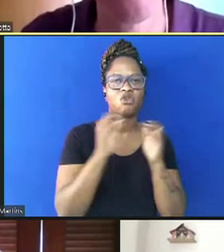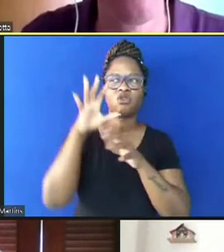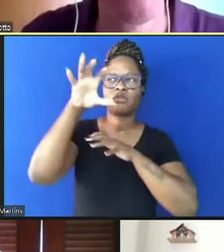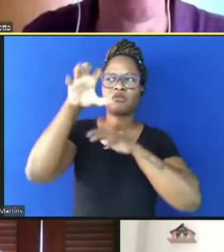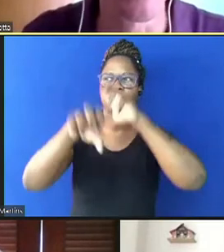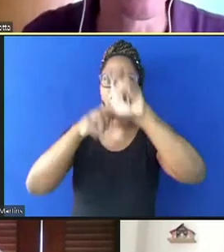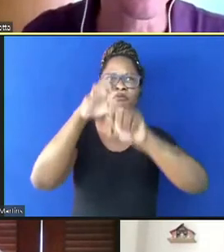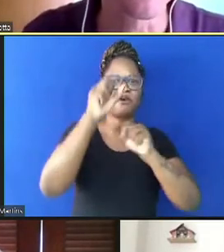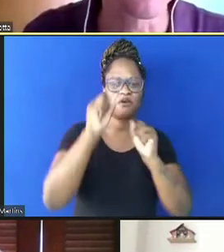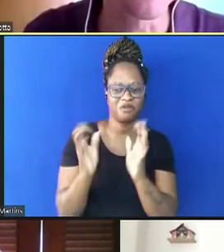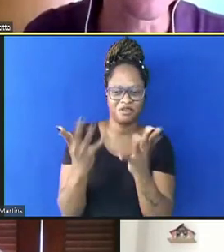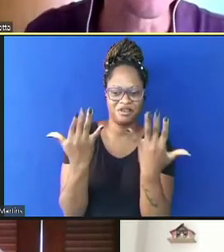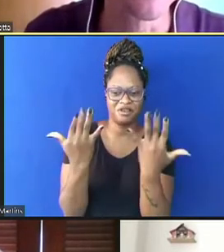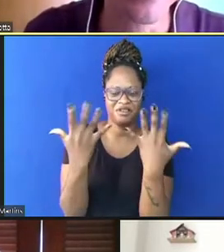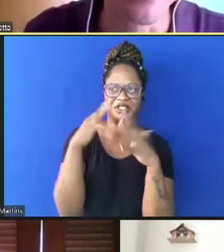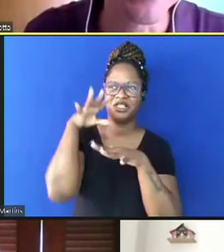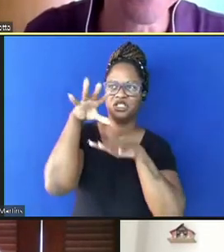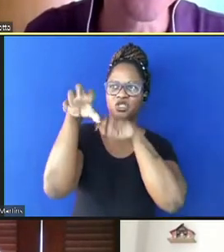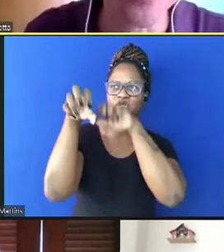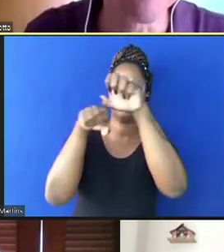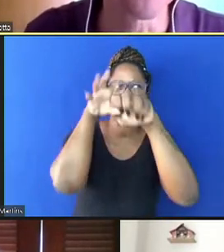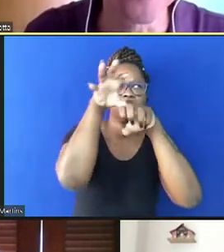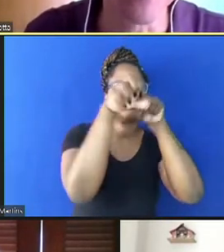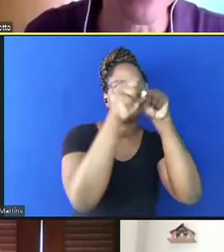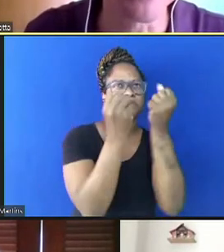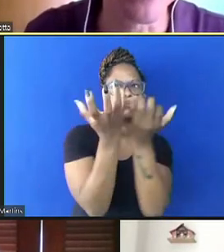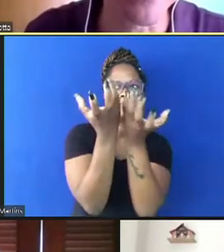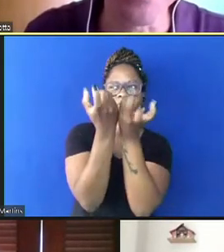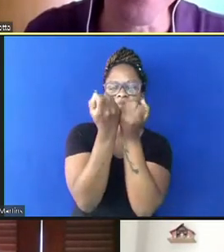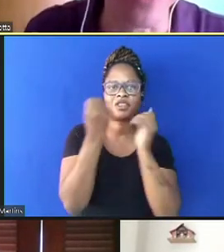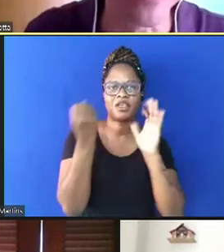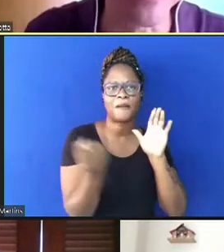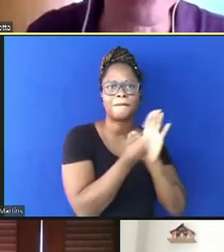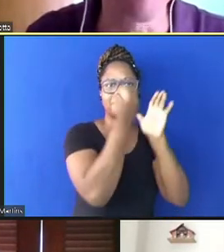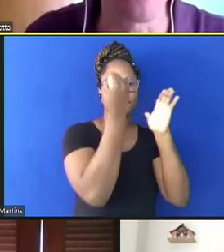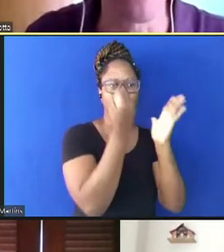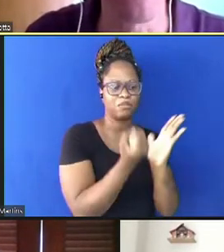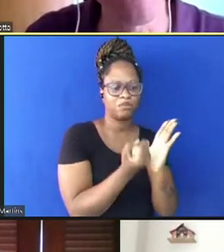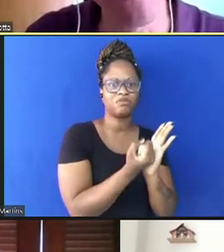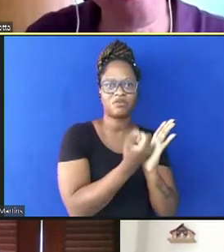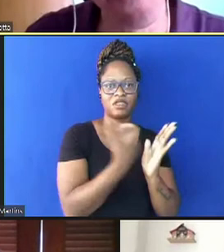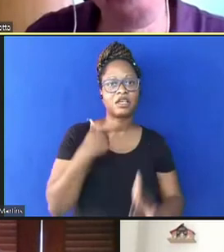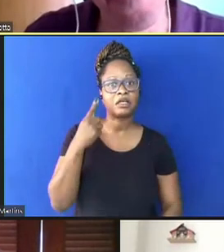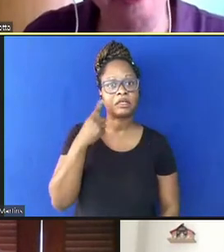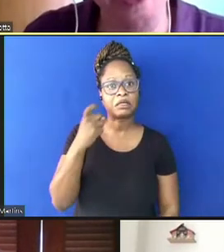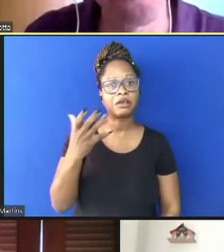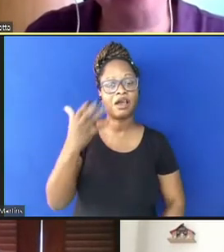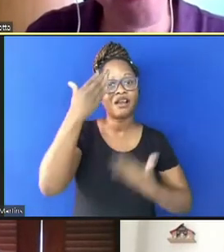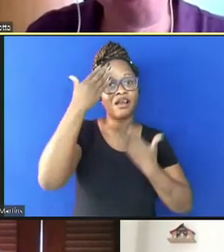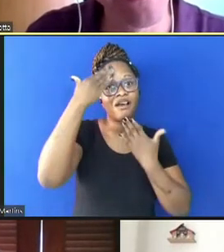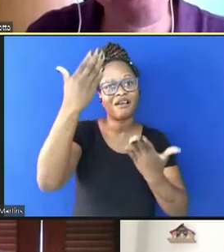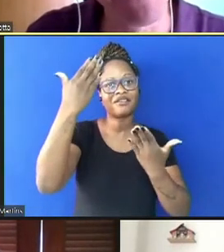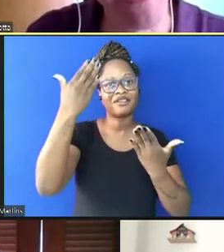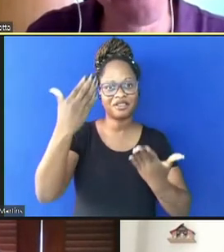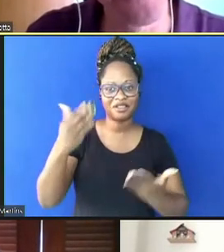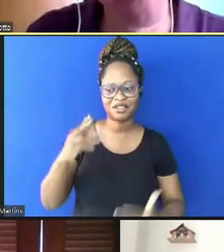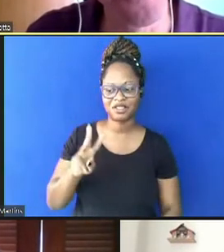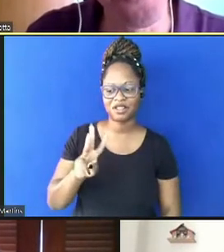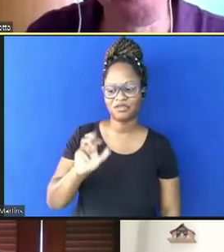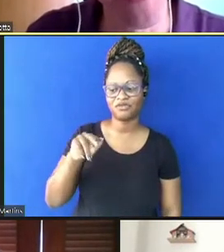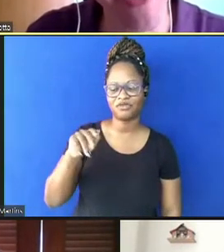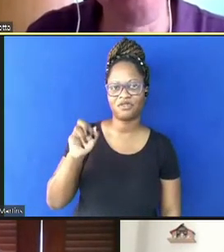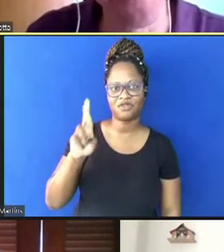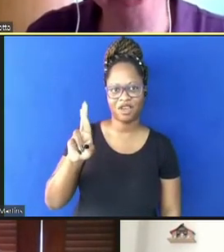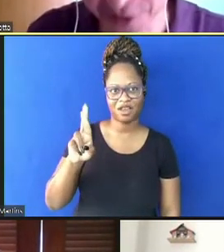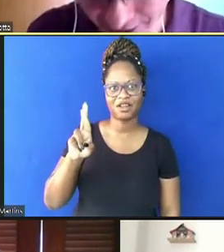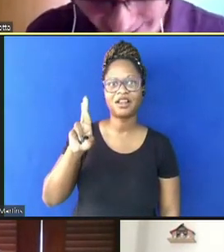interações. Né? E esse é um símbolo e foi bastante interessante. Eu quero agradecer bastante aqui ao Wagner e a equipe lá da